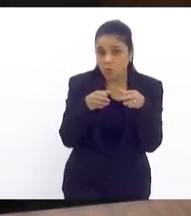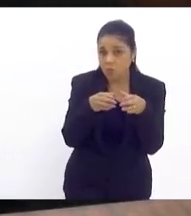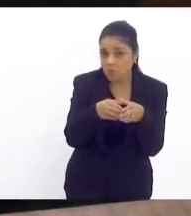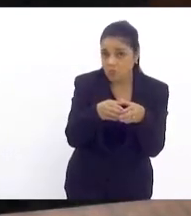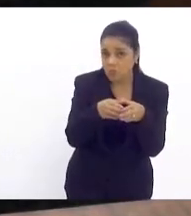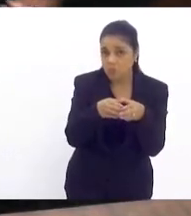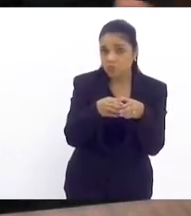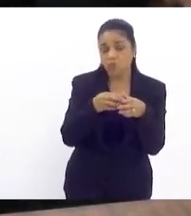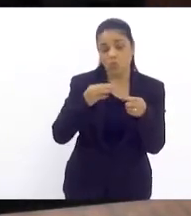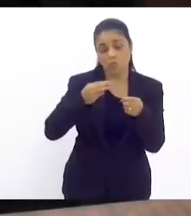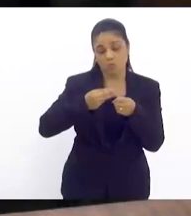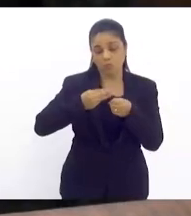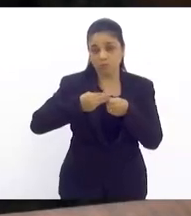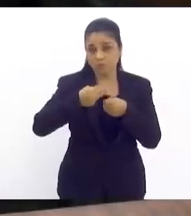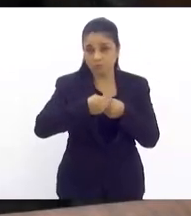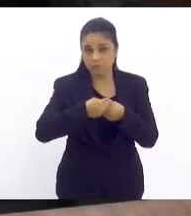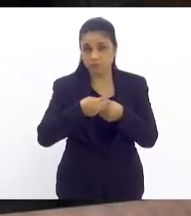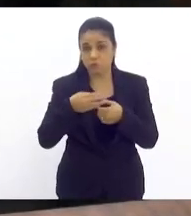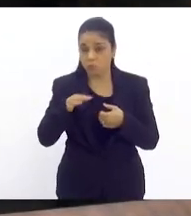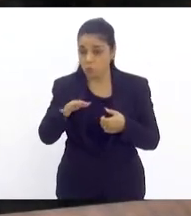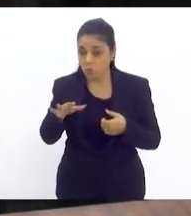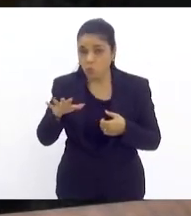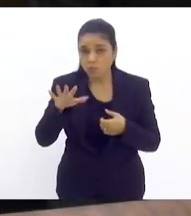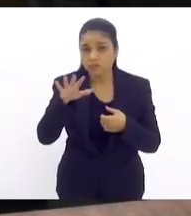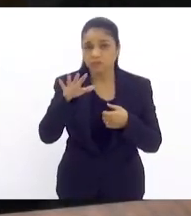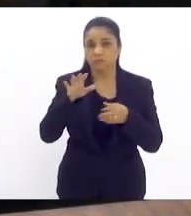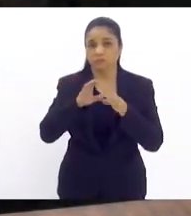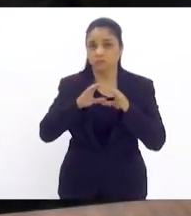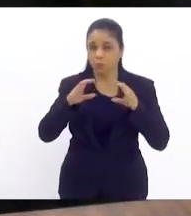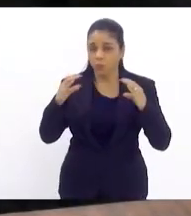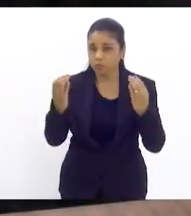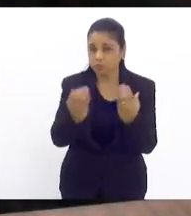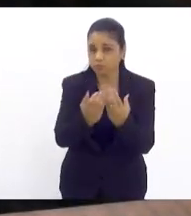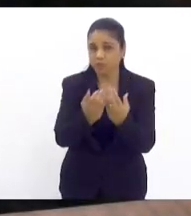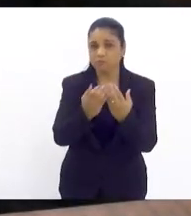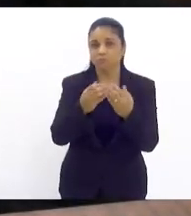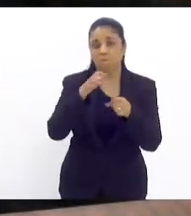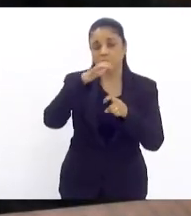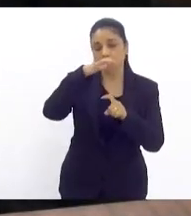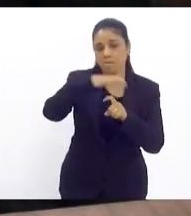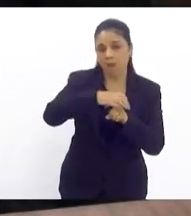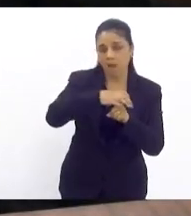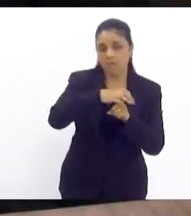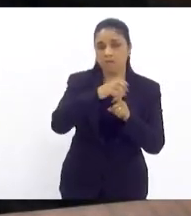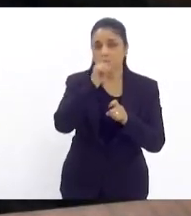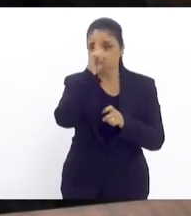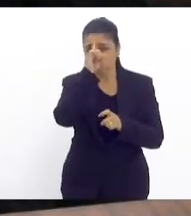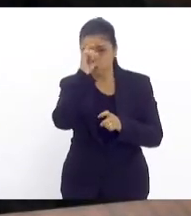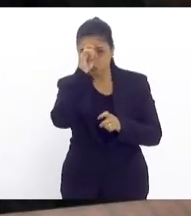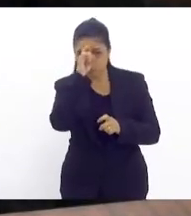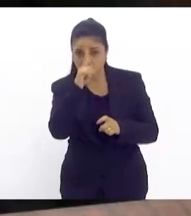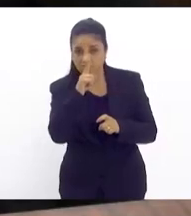municípios comunidades praças escolas hospitais existe